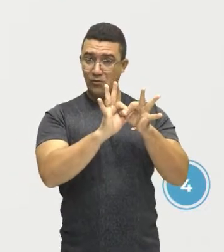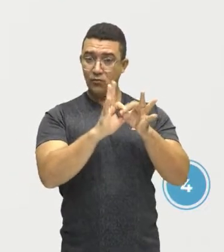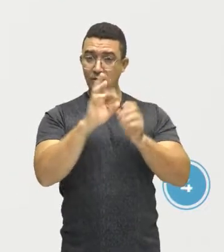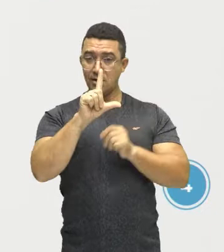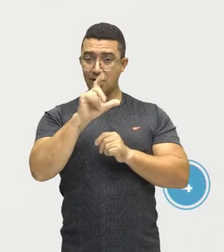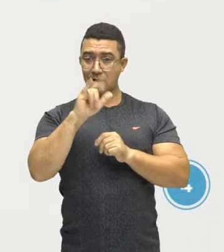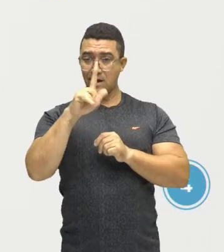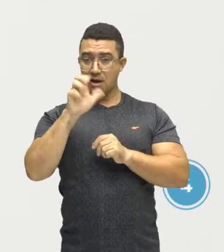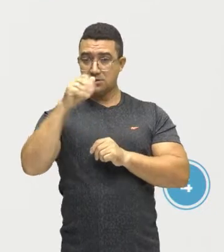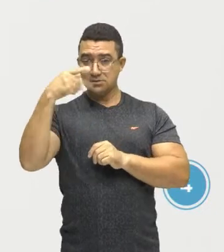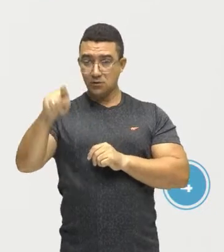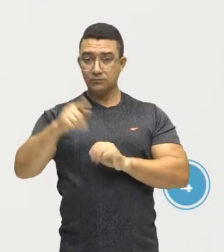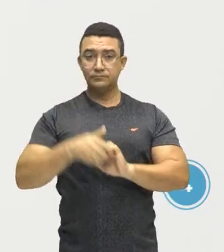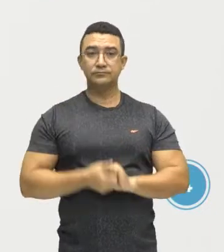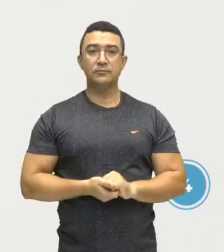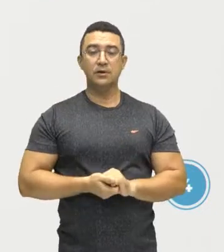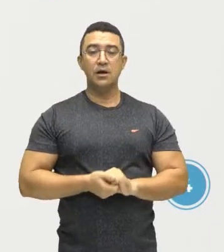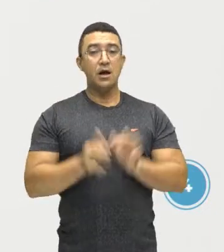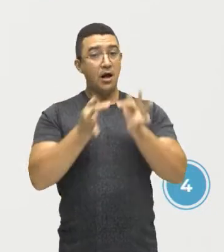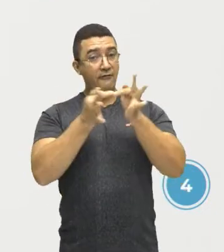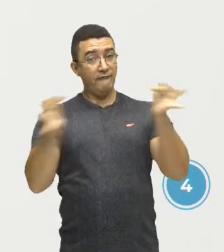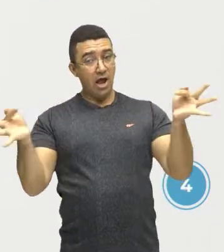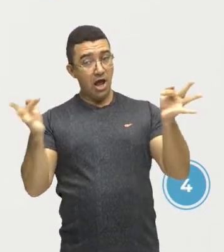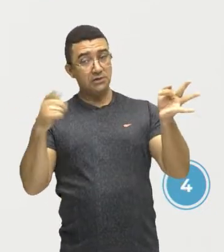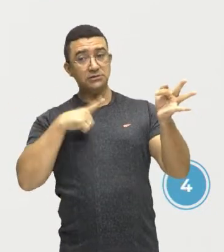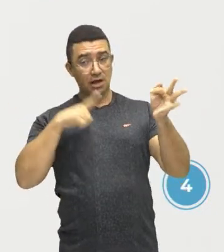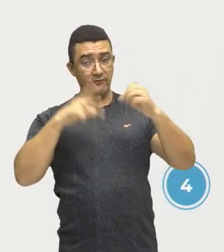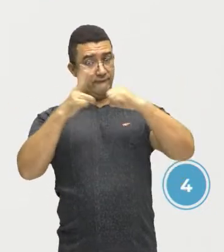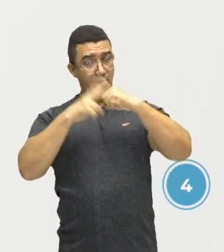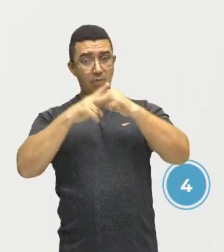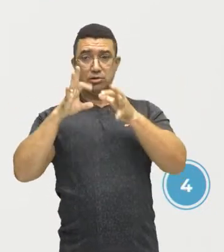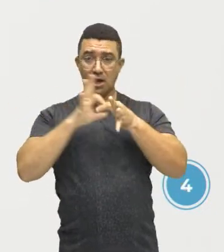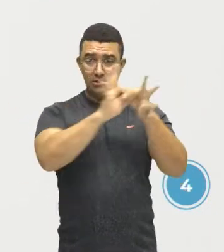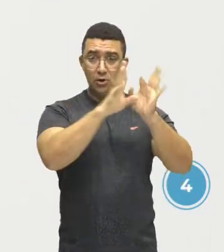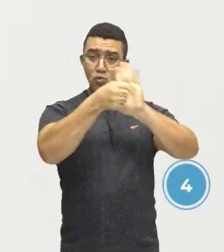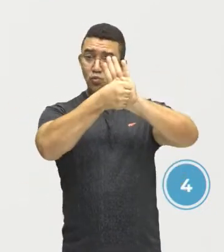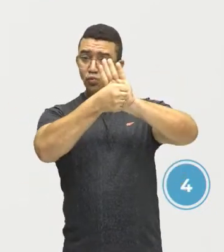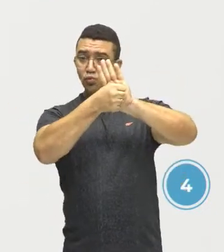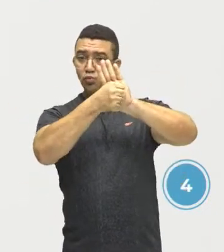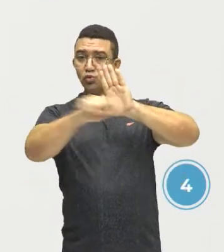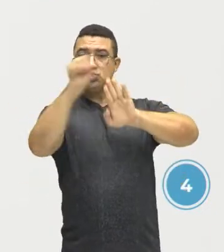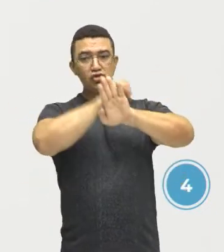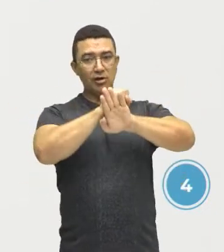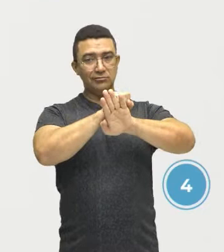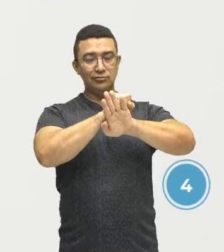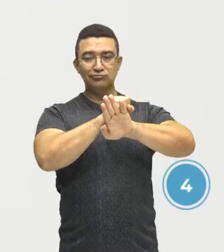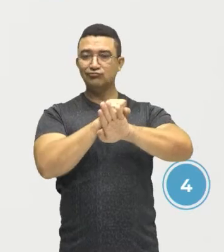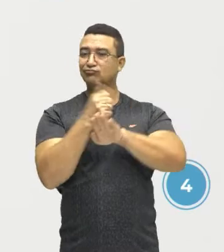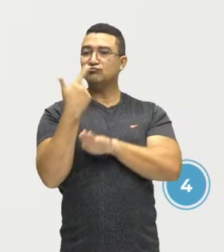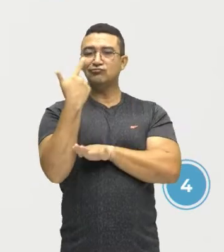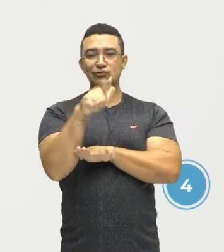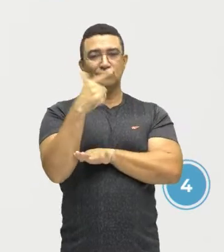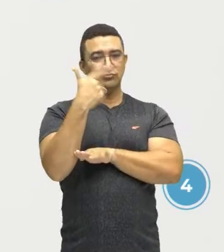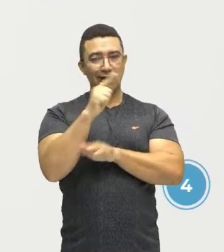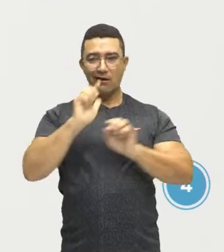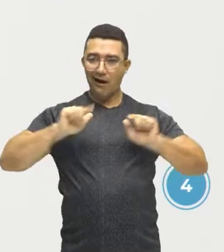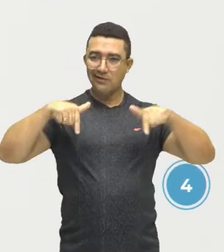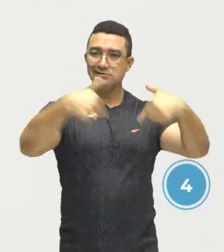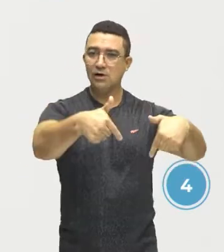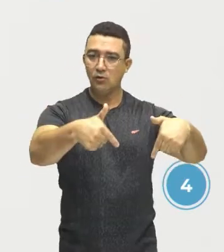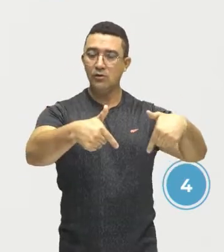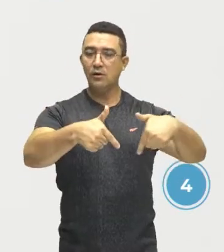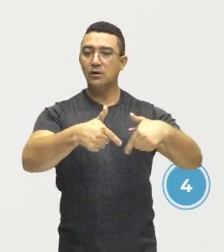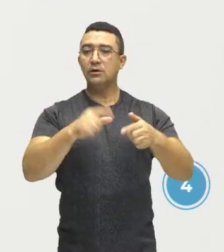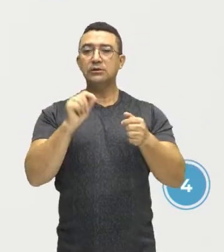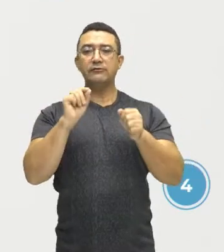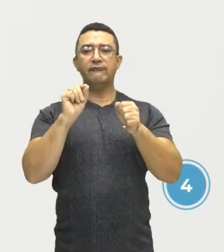Verbo de ligação, muito bem. Nas orações com verbos de ligação, o sujeito não pratica e nem sofre ação. Como nós